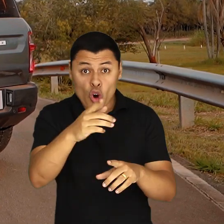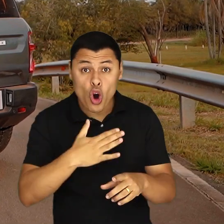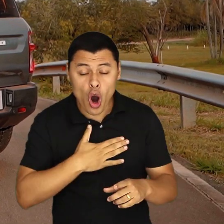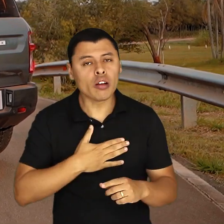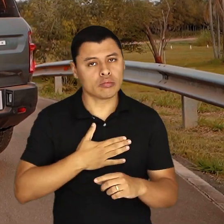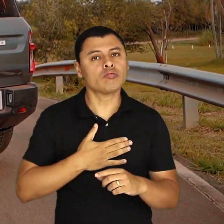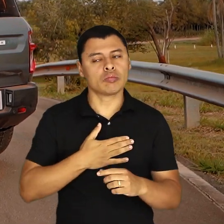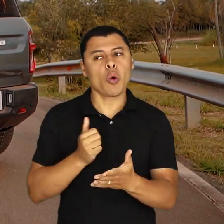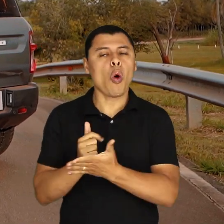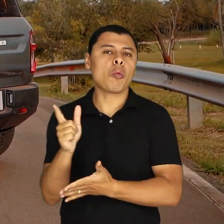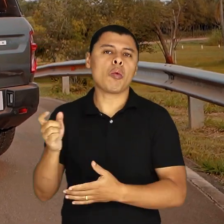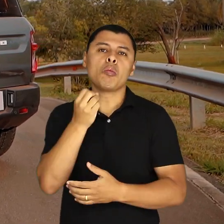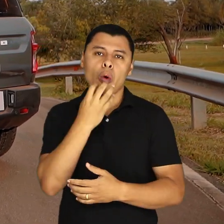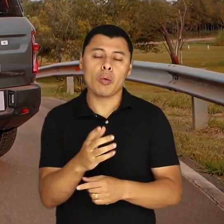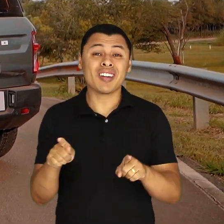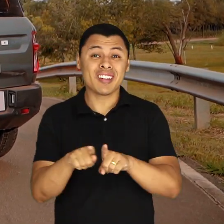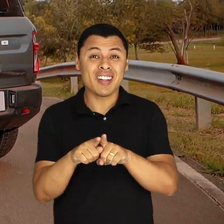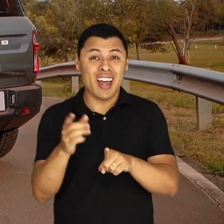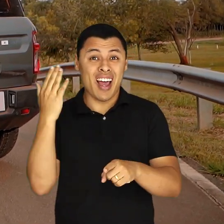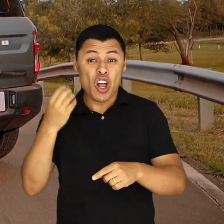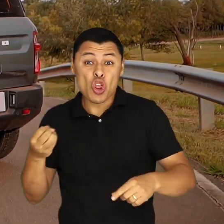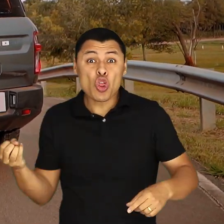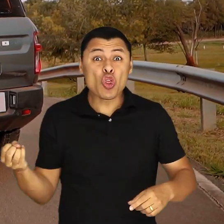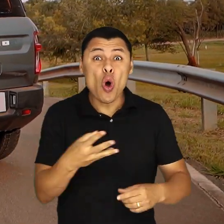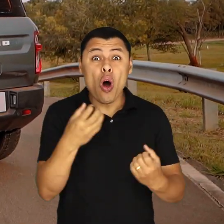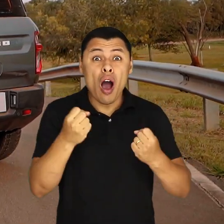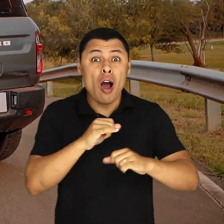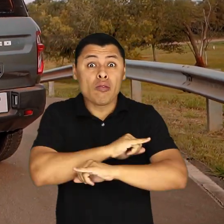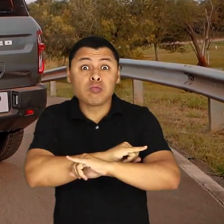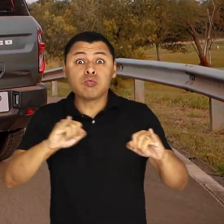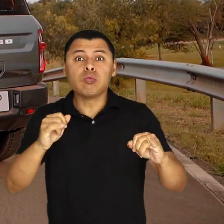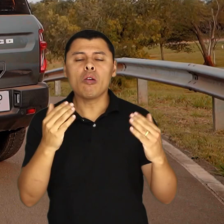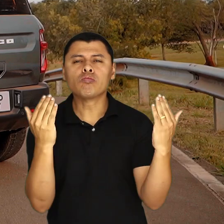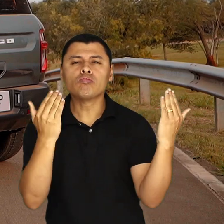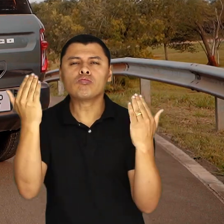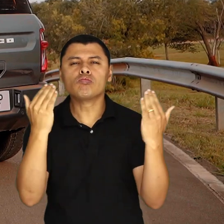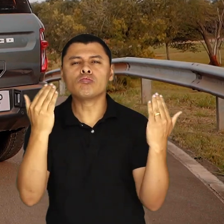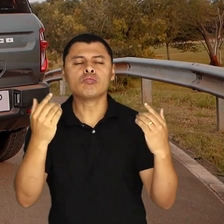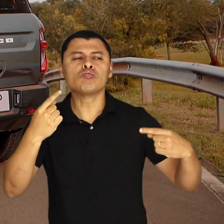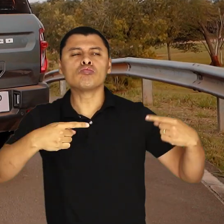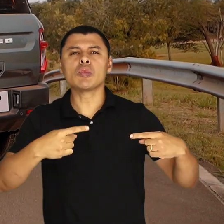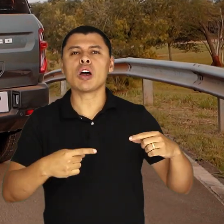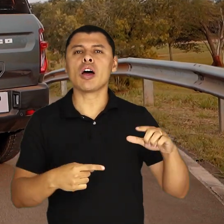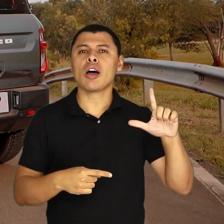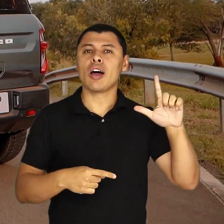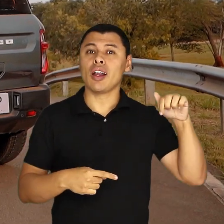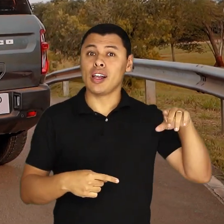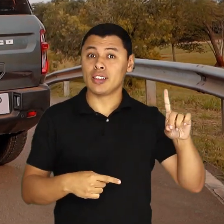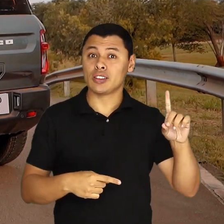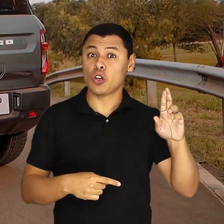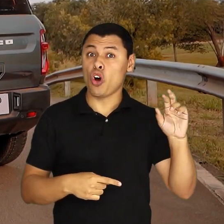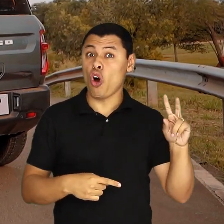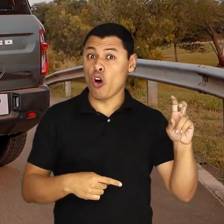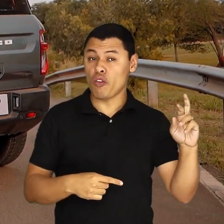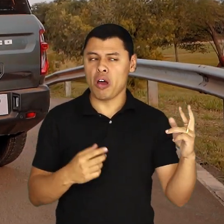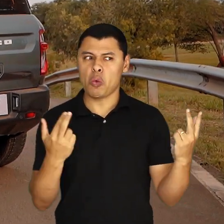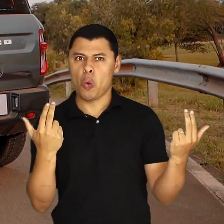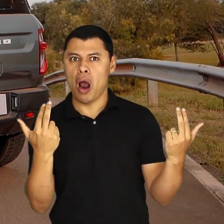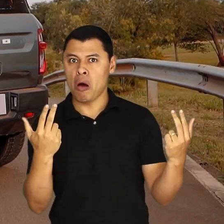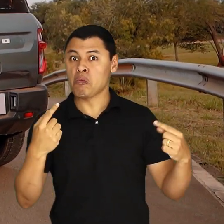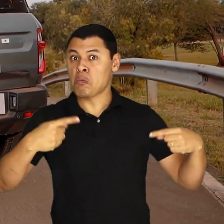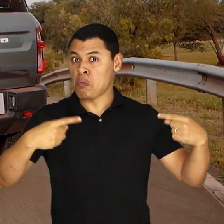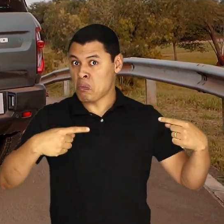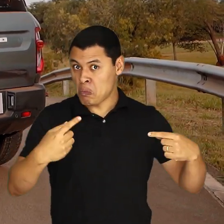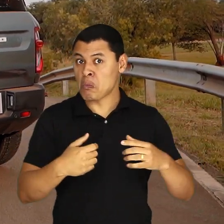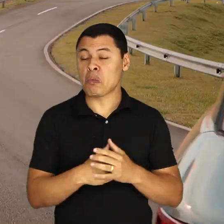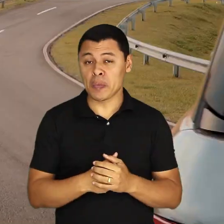aí no fora de estrada para valer. Inclusive na apresentação, a comparação direta que eles fizeram foram com alguns veículos da Land Rover. Será que é tudo isso aí mesmo? A gente vai